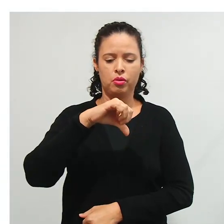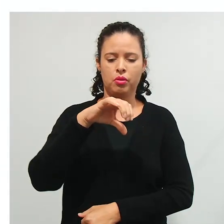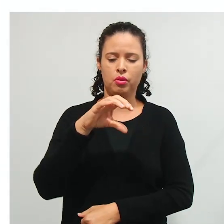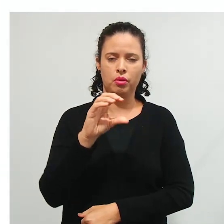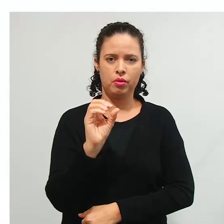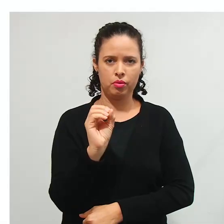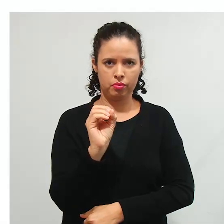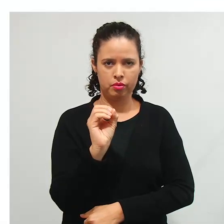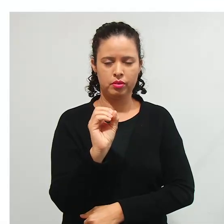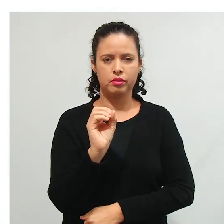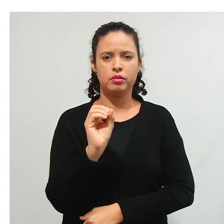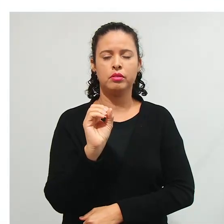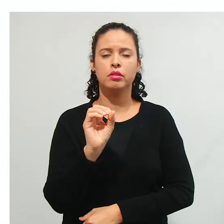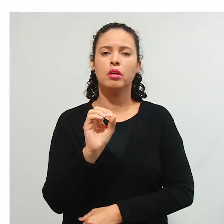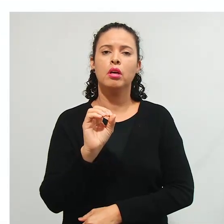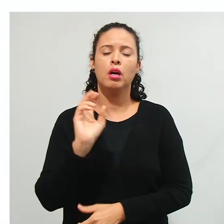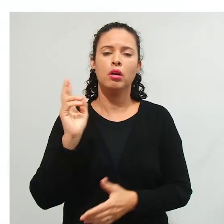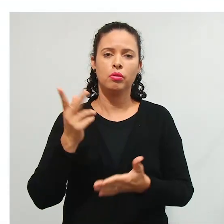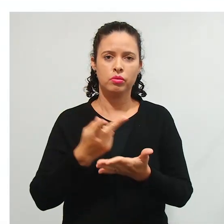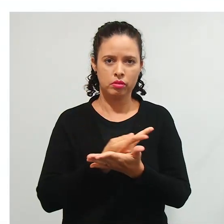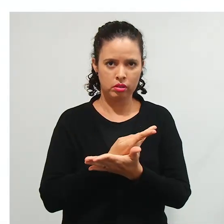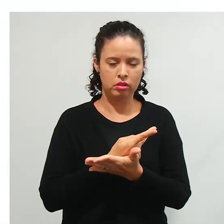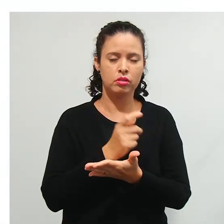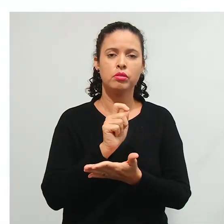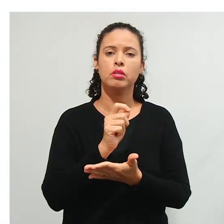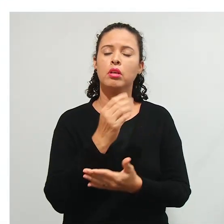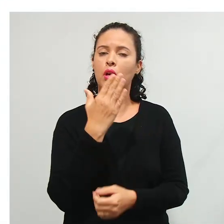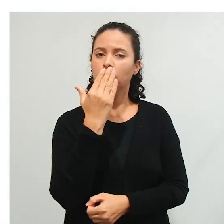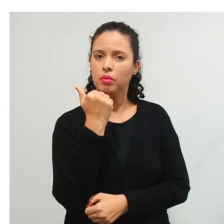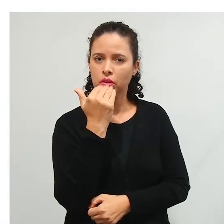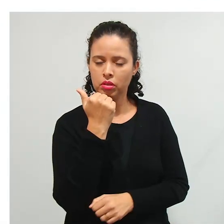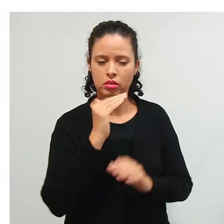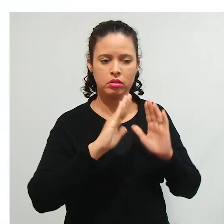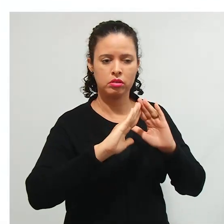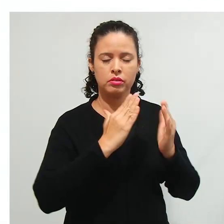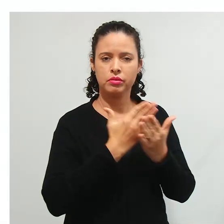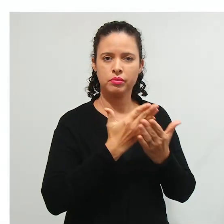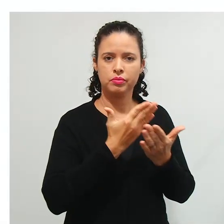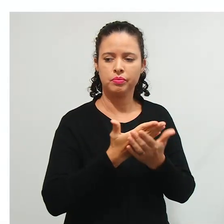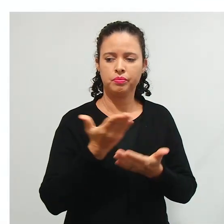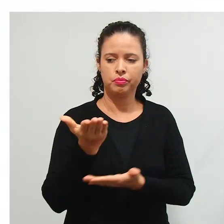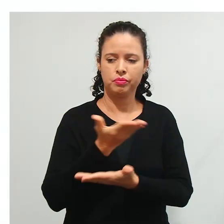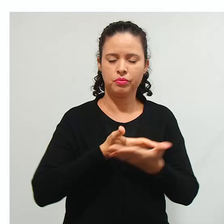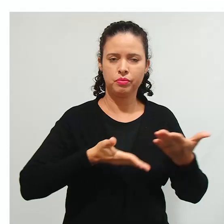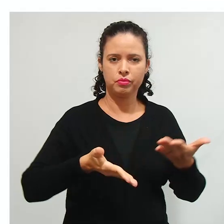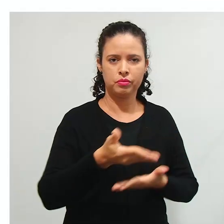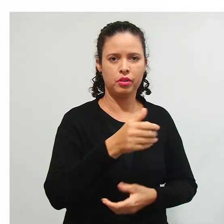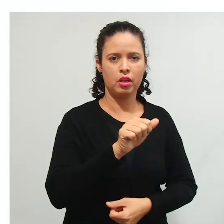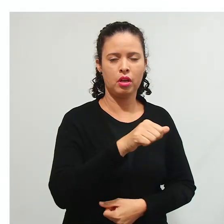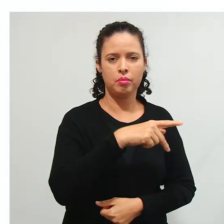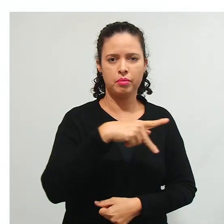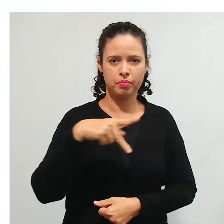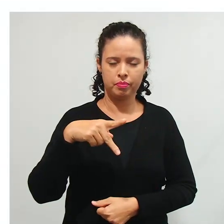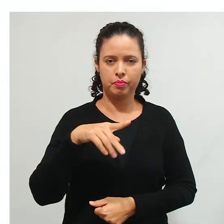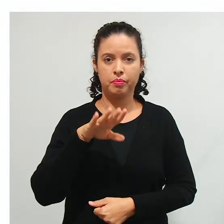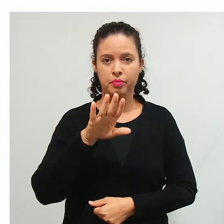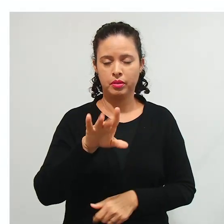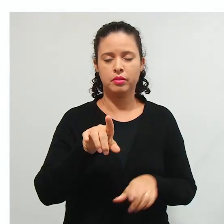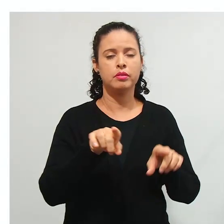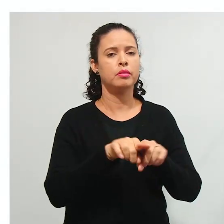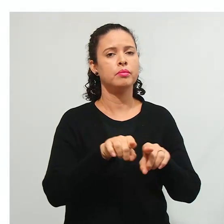90. Acontece que, no caso da merenda escolar, ela vai ser repassada para a APP, mas